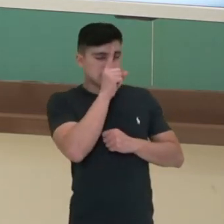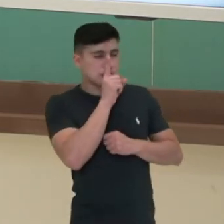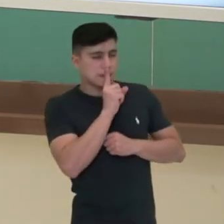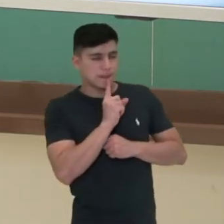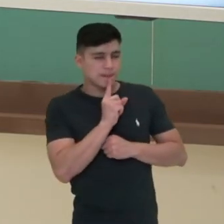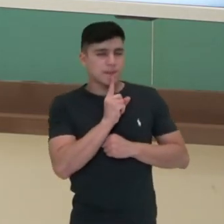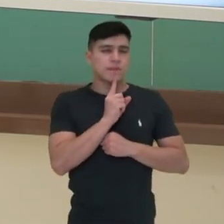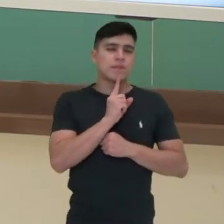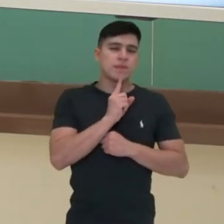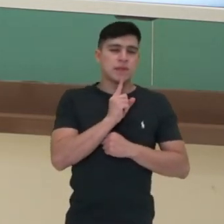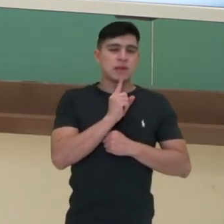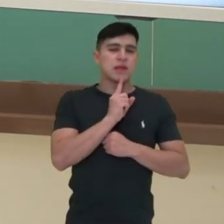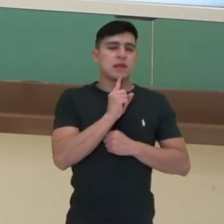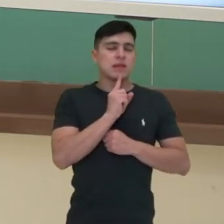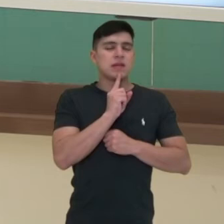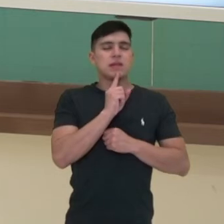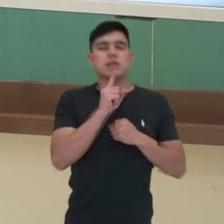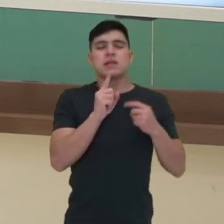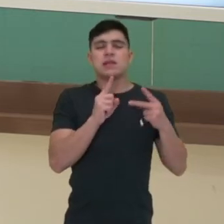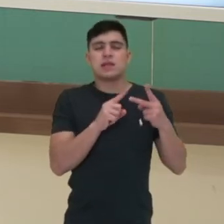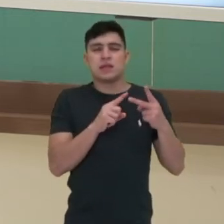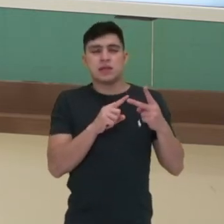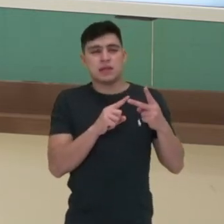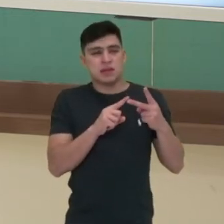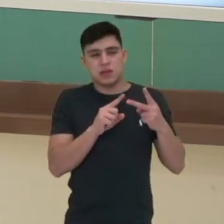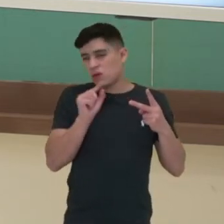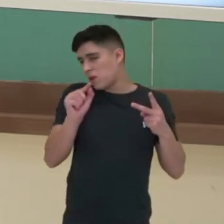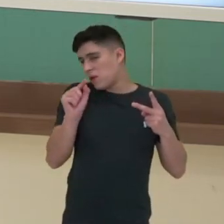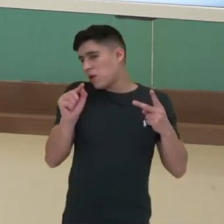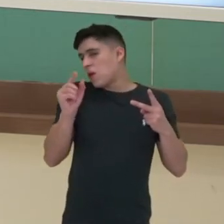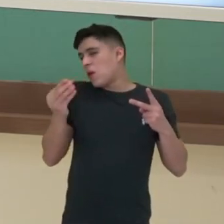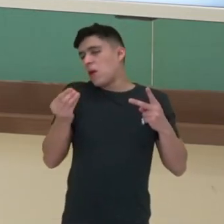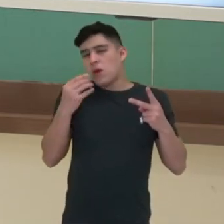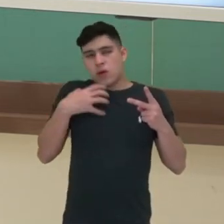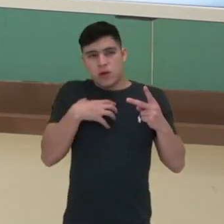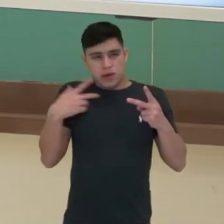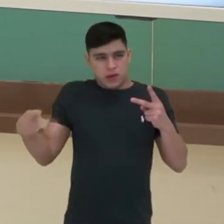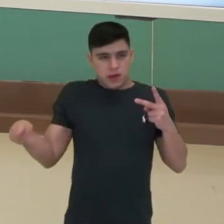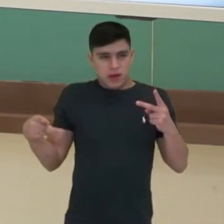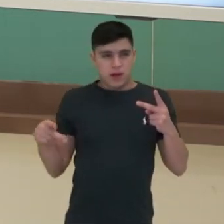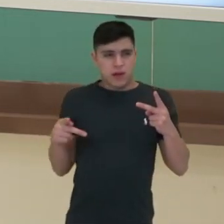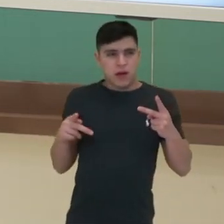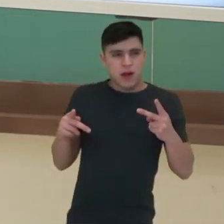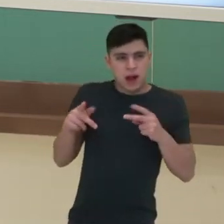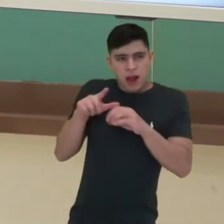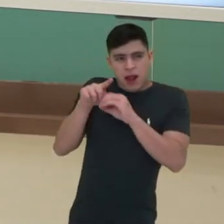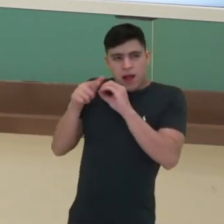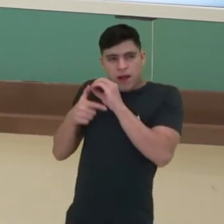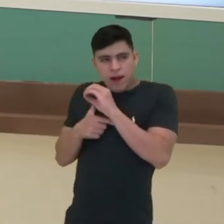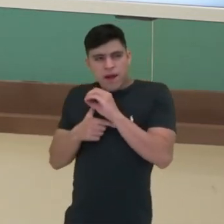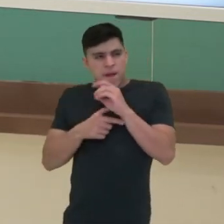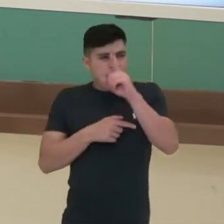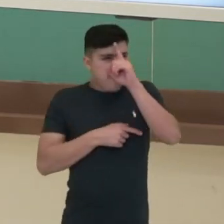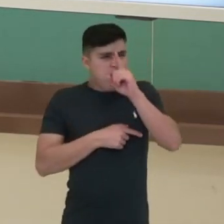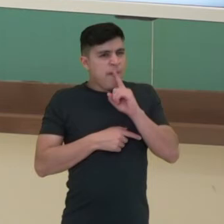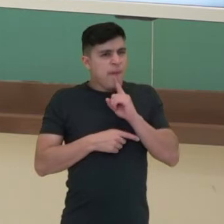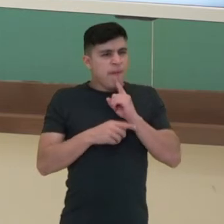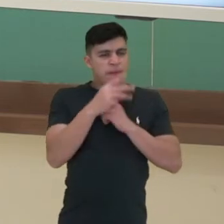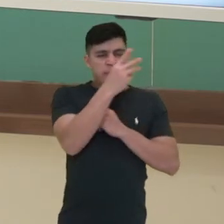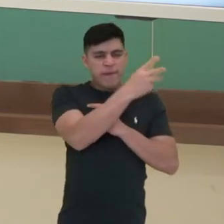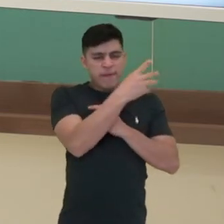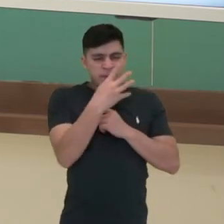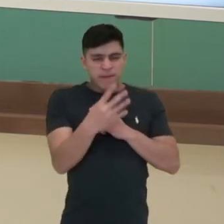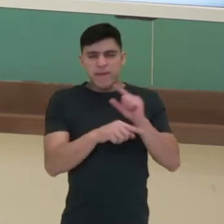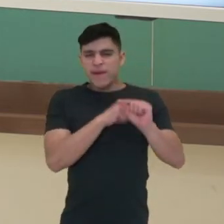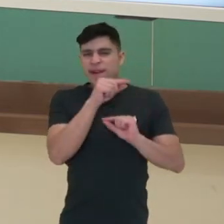Ali heterozigotas, né? E aqui também heterozigotos para essa situação ali, tá? Então, amarelas 3 entre 4. Só que tem o seguinte,